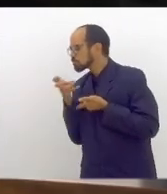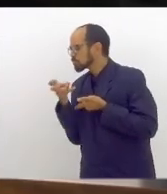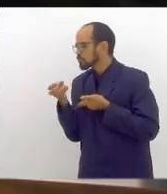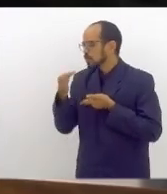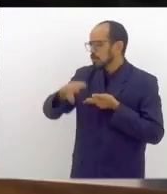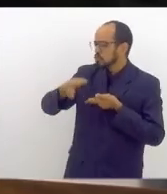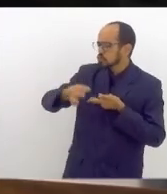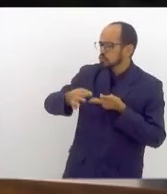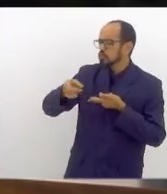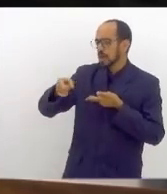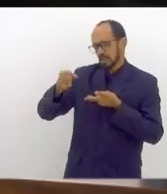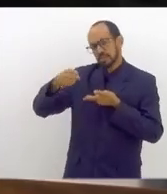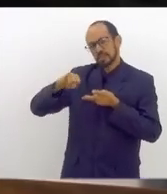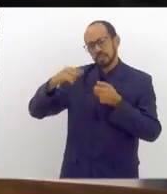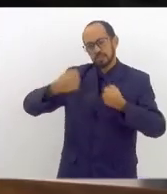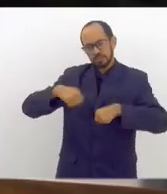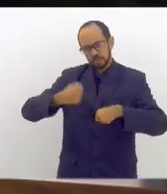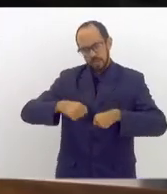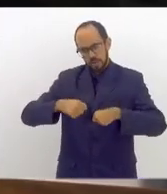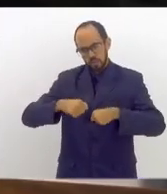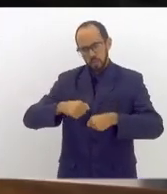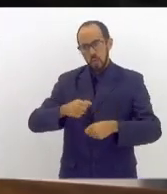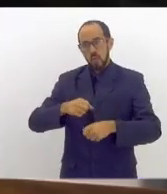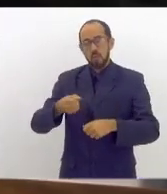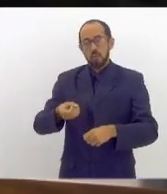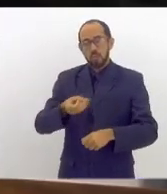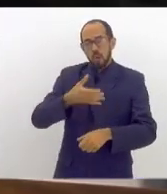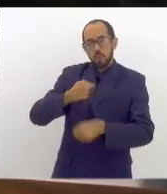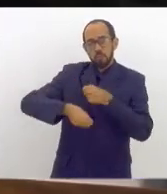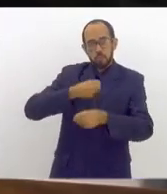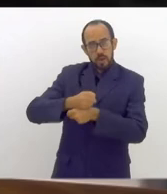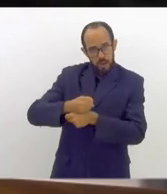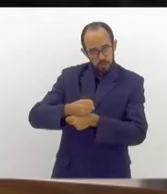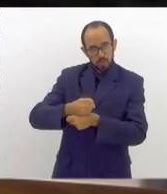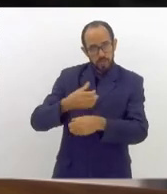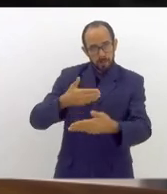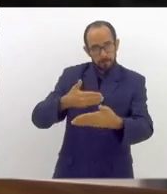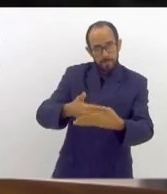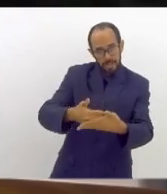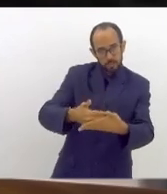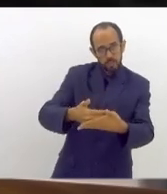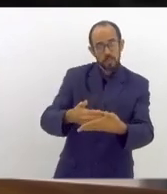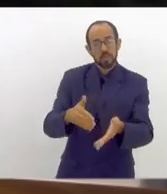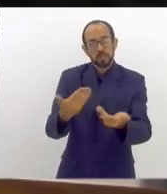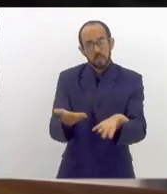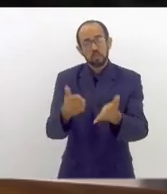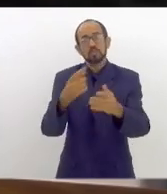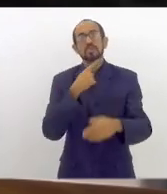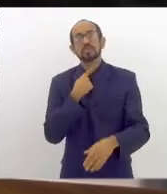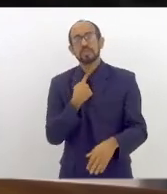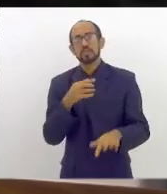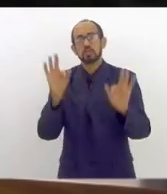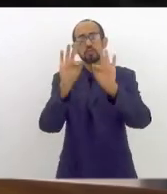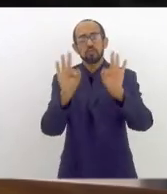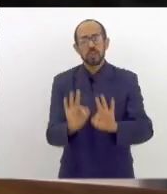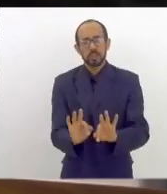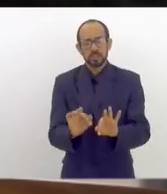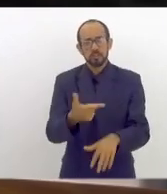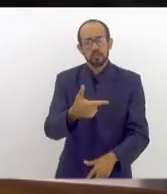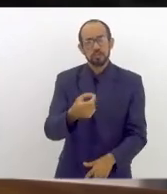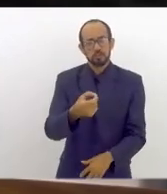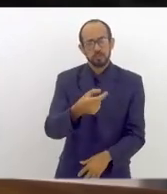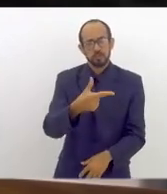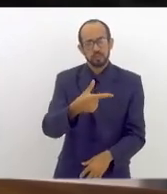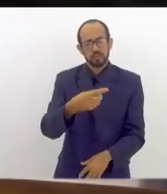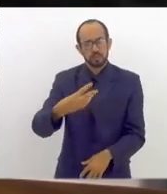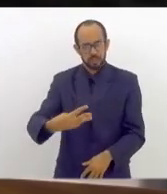como o Ano Novo está as portas Desejo a todos um feliz 2023 que